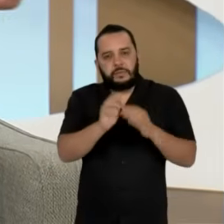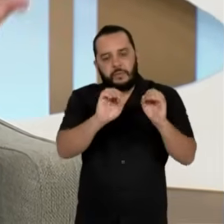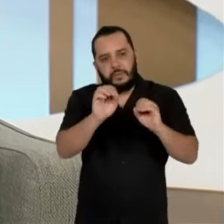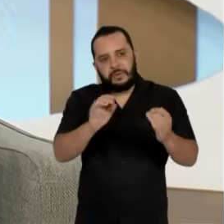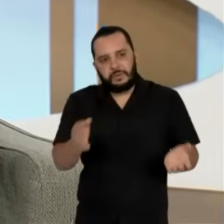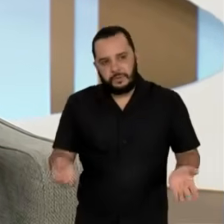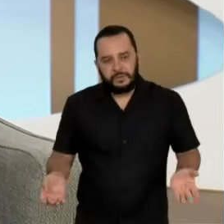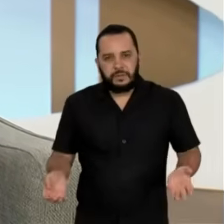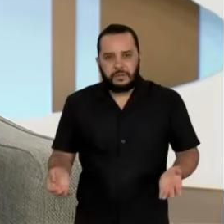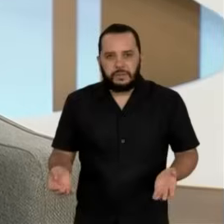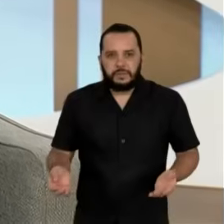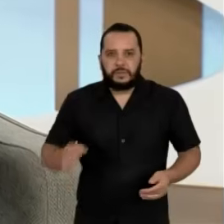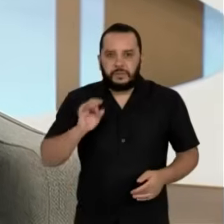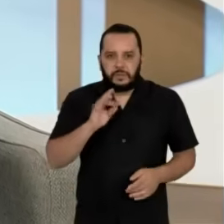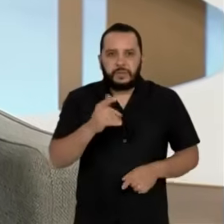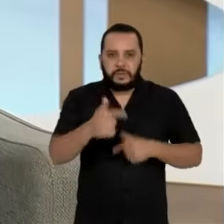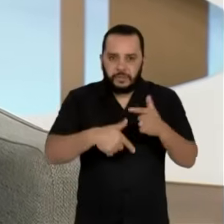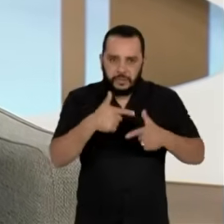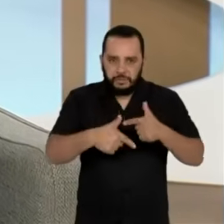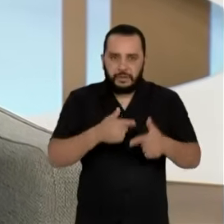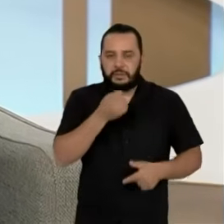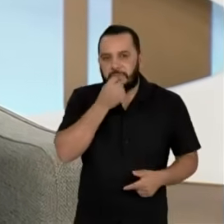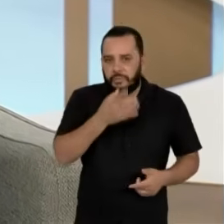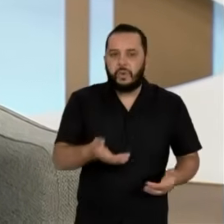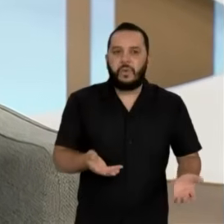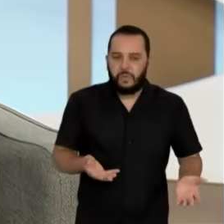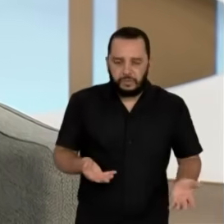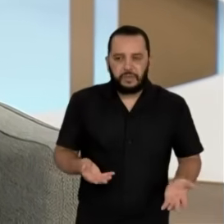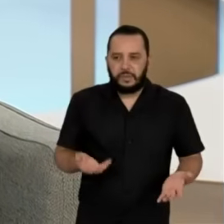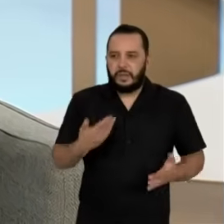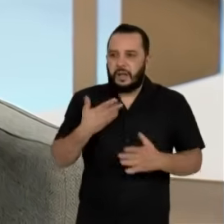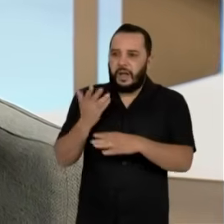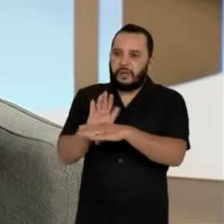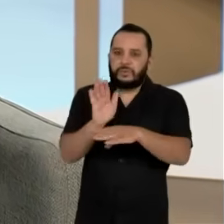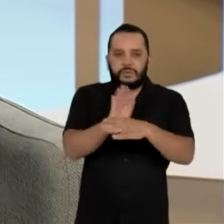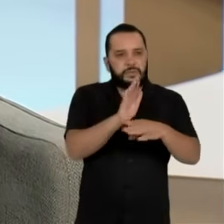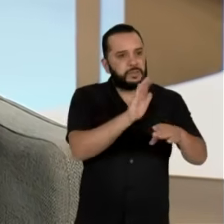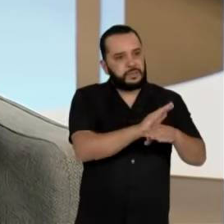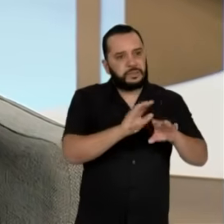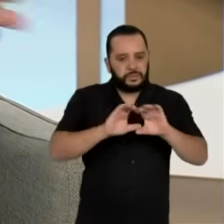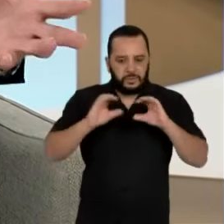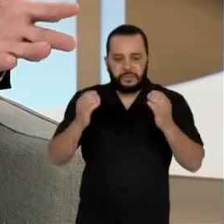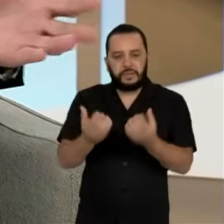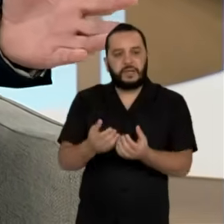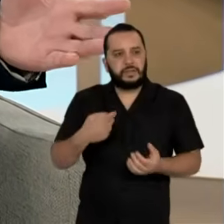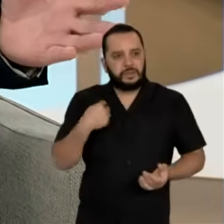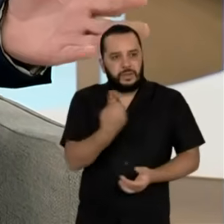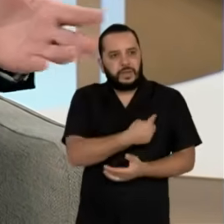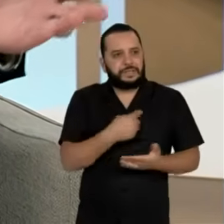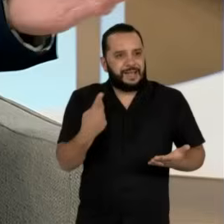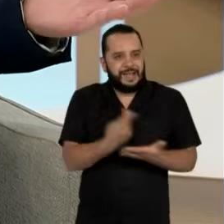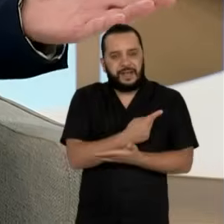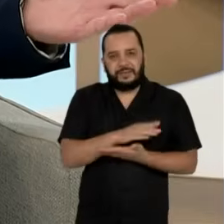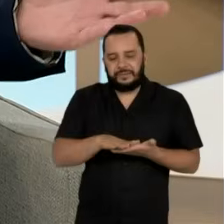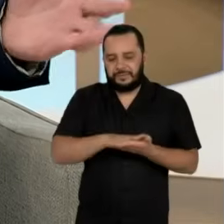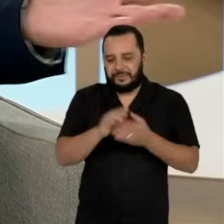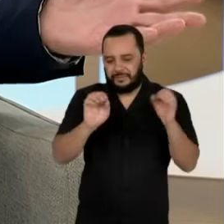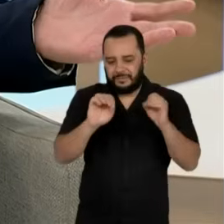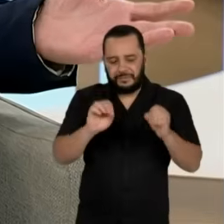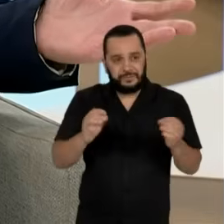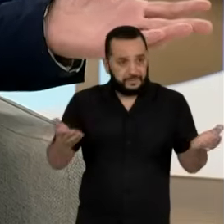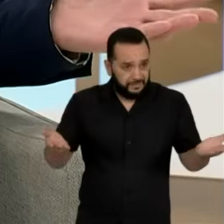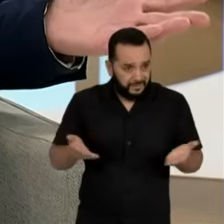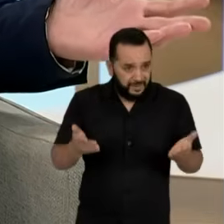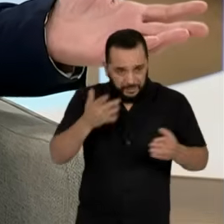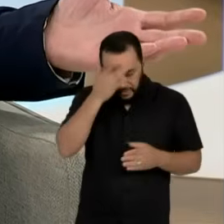Só fizemos um trabalho bom, ajudando as comunidades, nunca fizemos nada de errado e, de repente, eu estou sendo